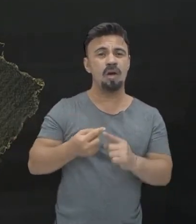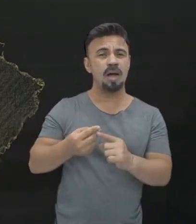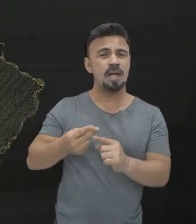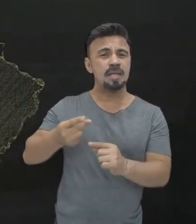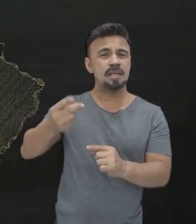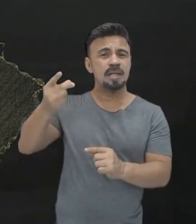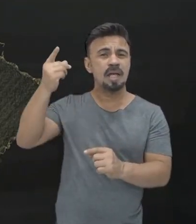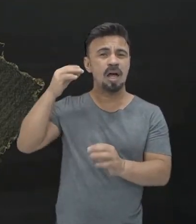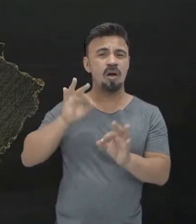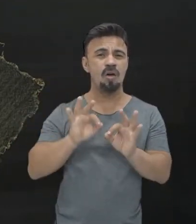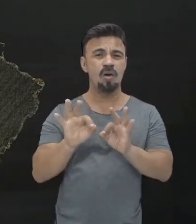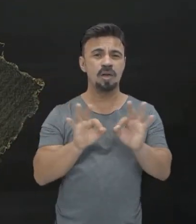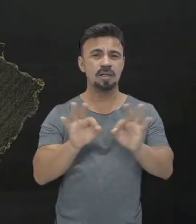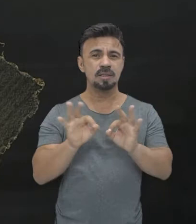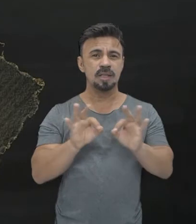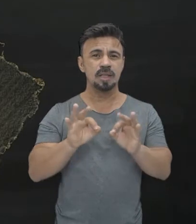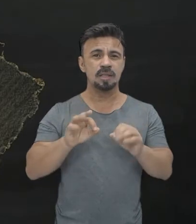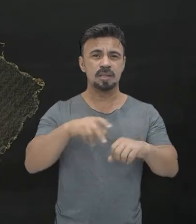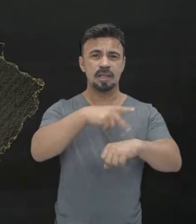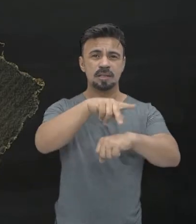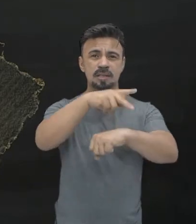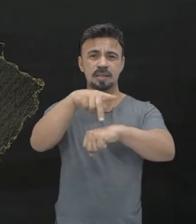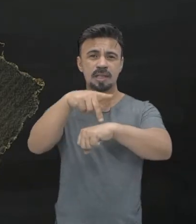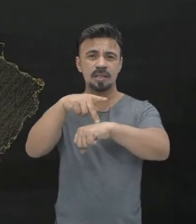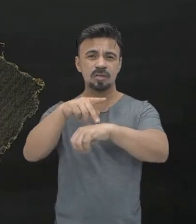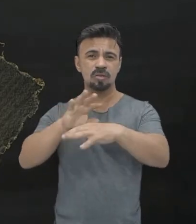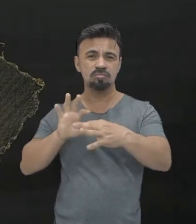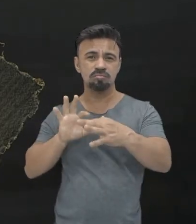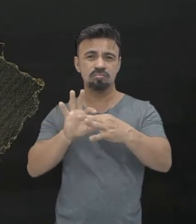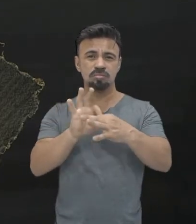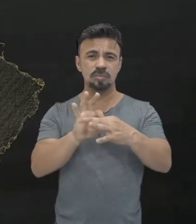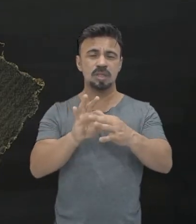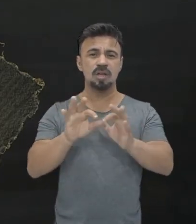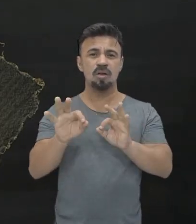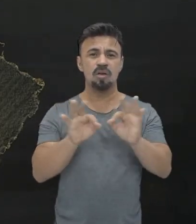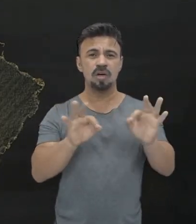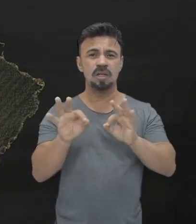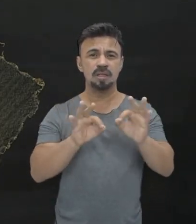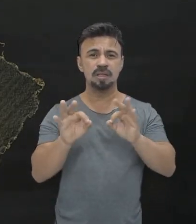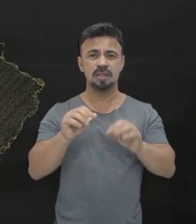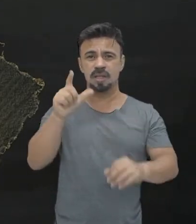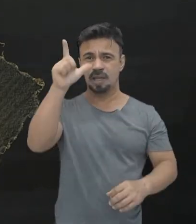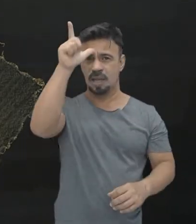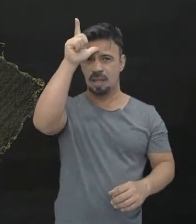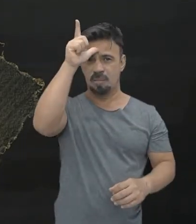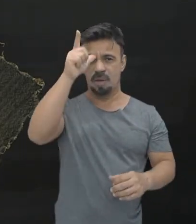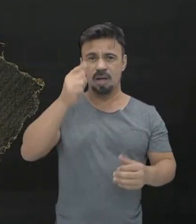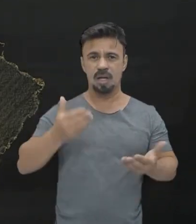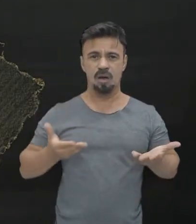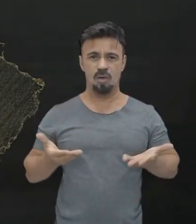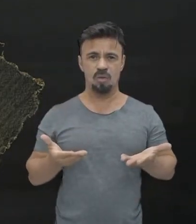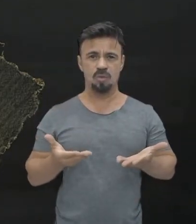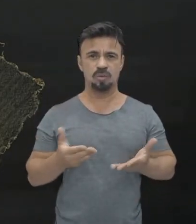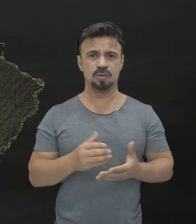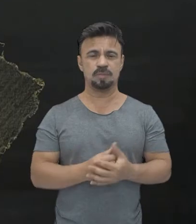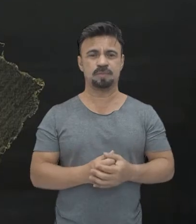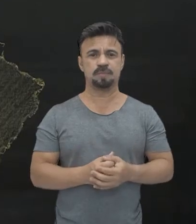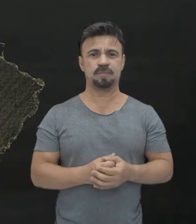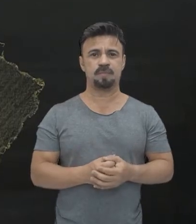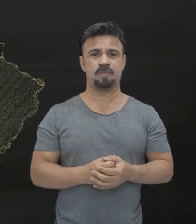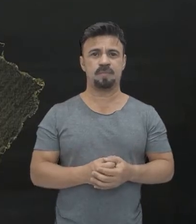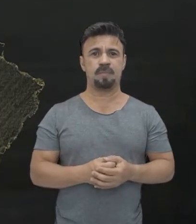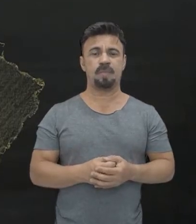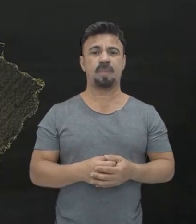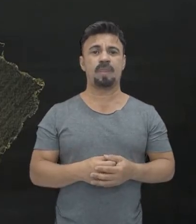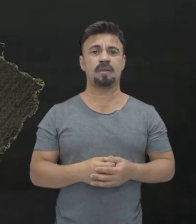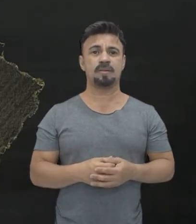antiga organização das nações que organizaram a Alemanha atual. A região da Saxônia,